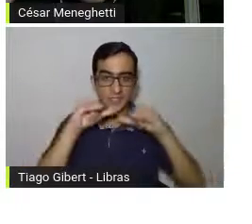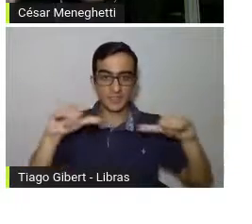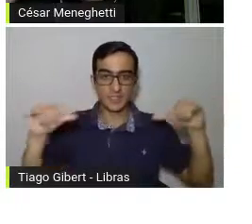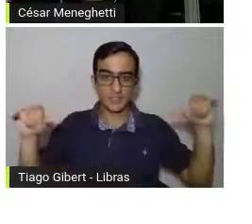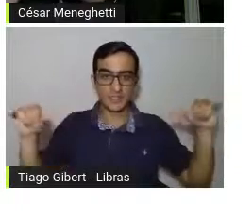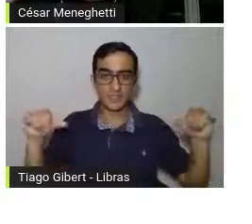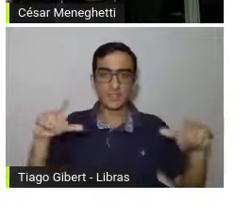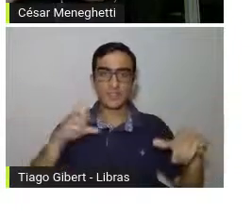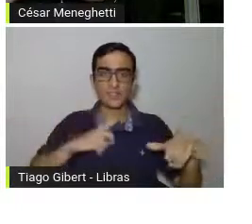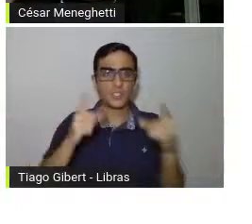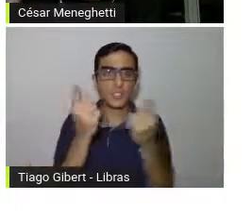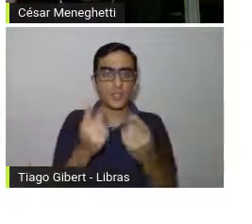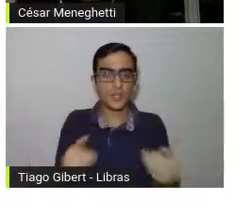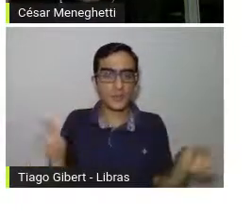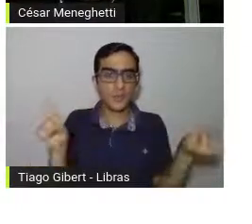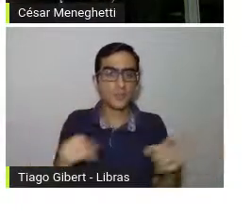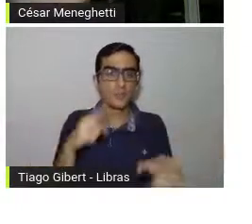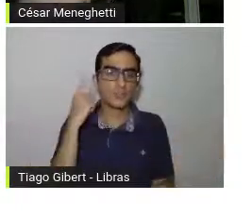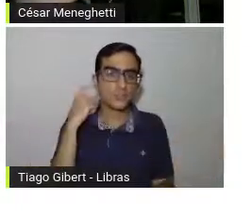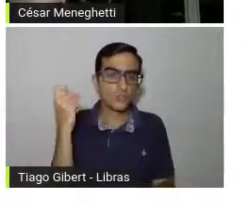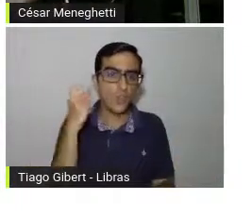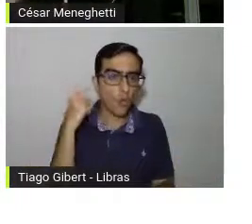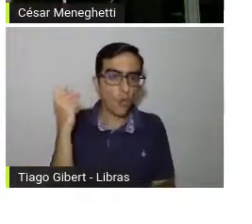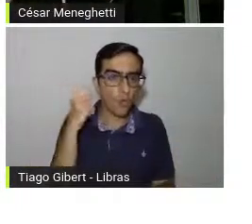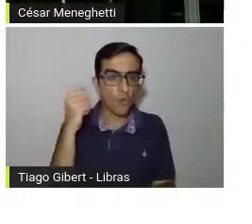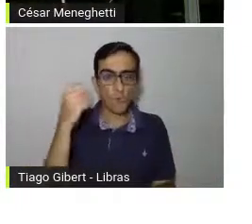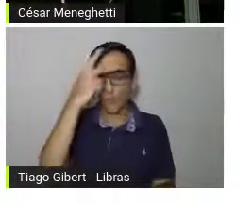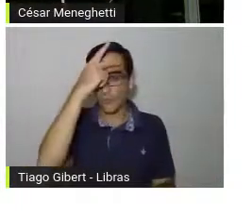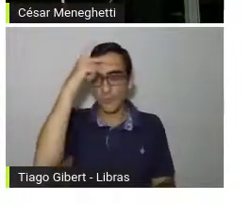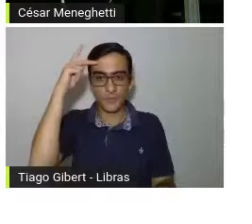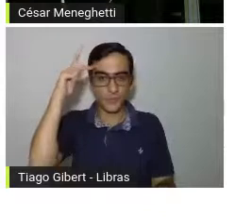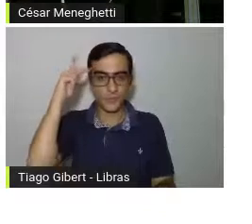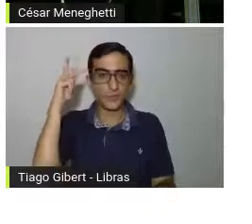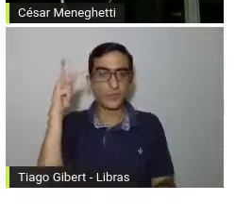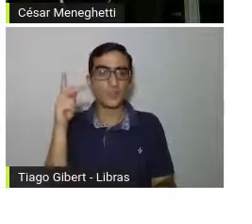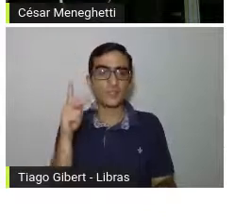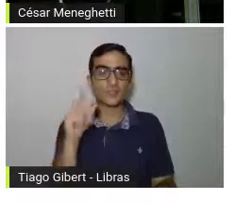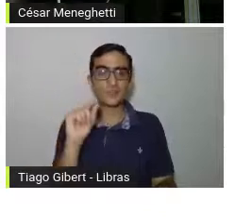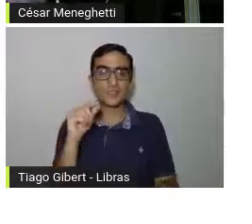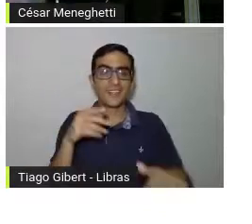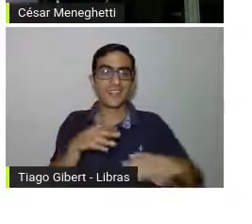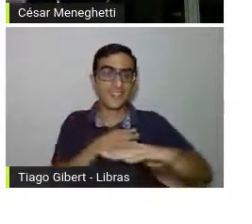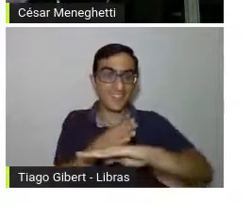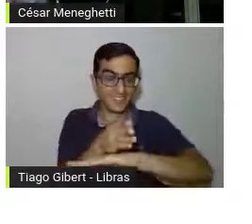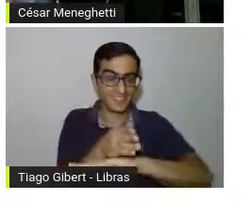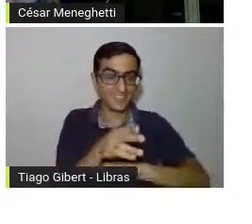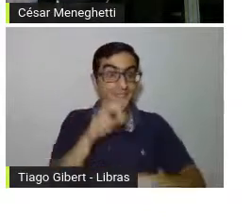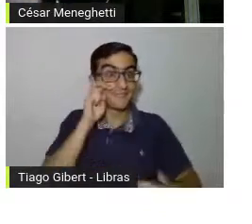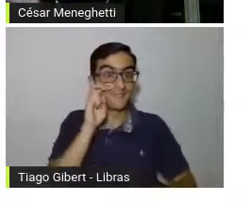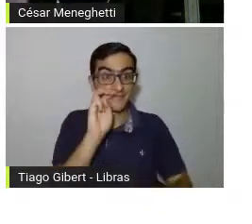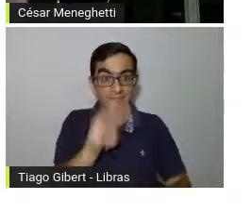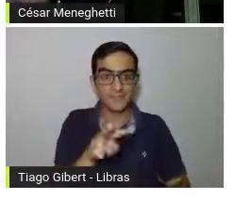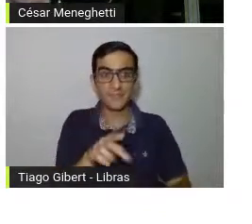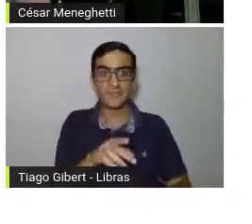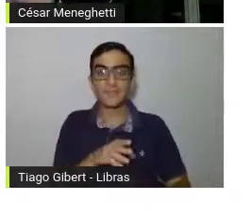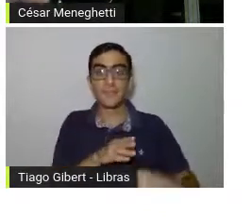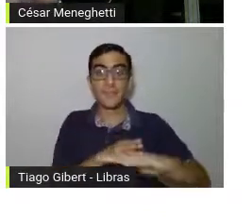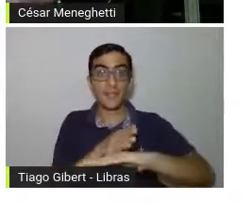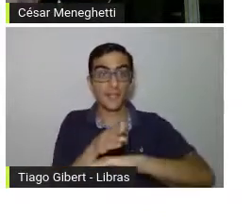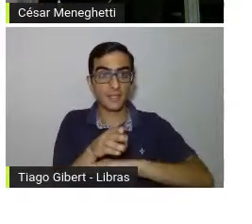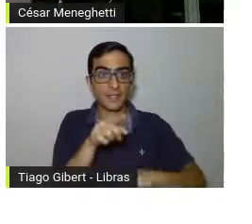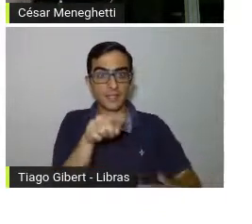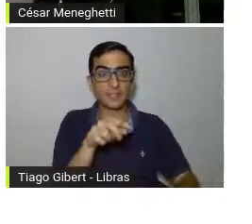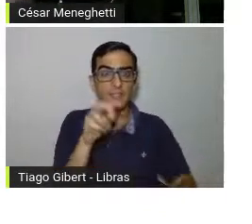disparando essa música, esse som, essas imagens para as pessoas que vêm. E ali, e aí você entra, tem